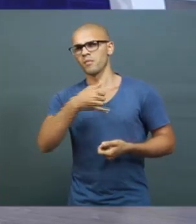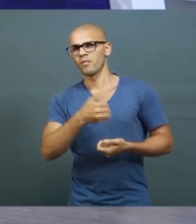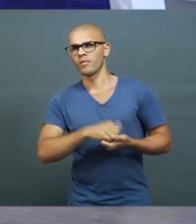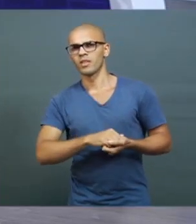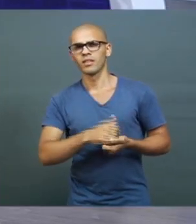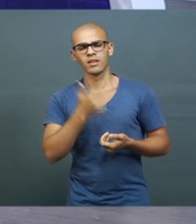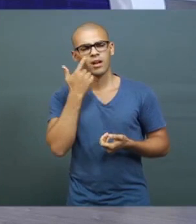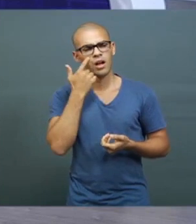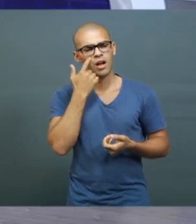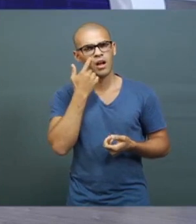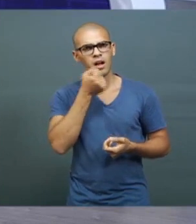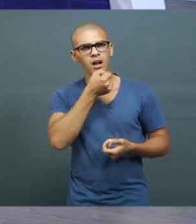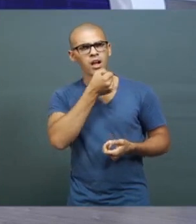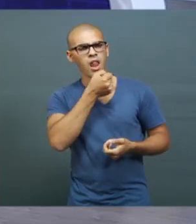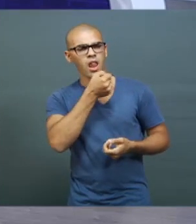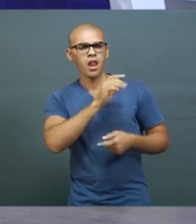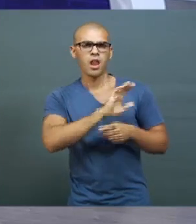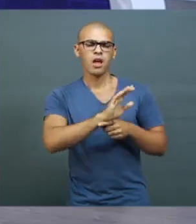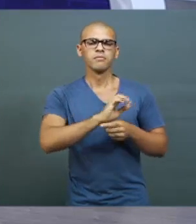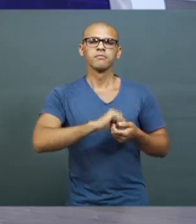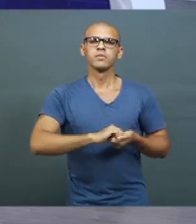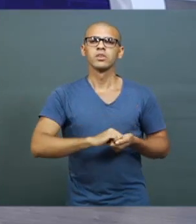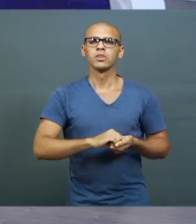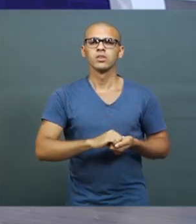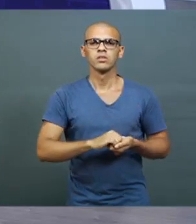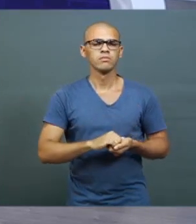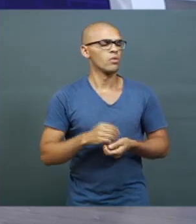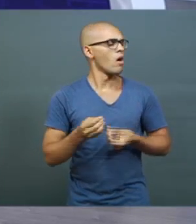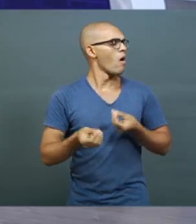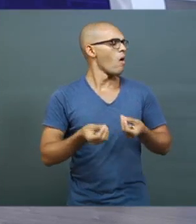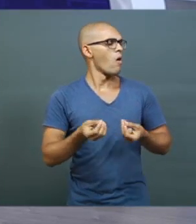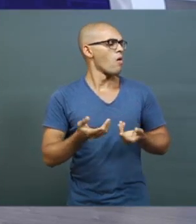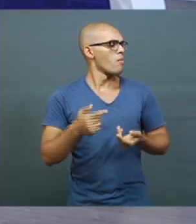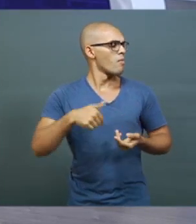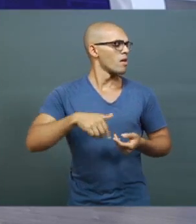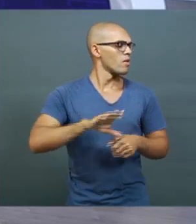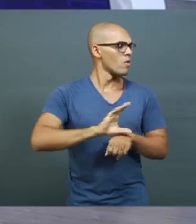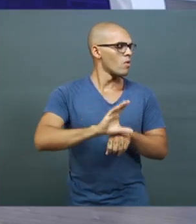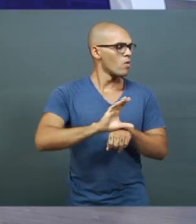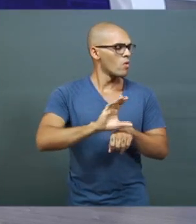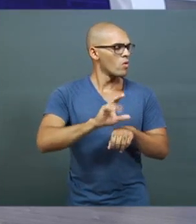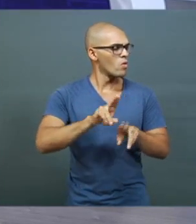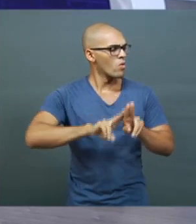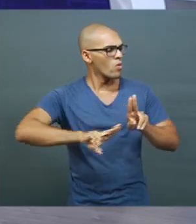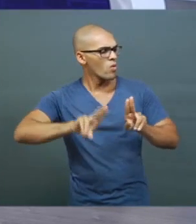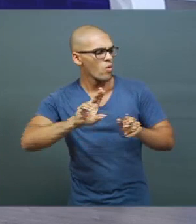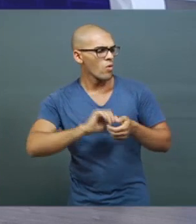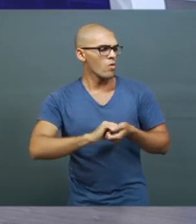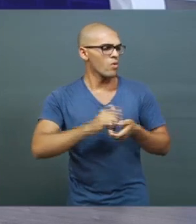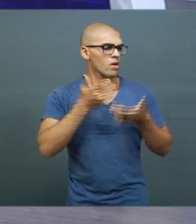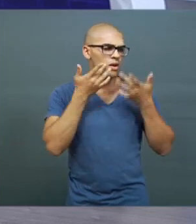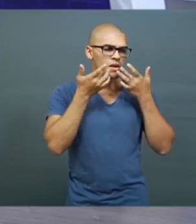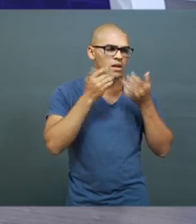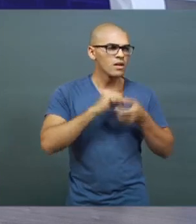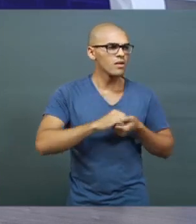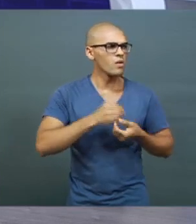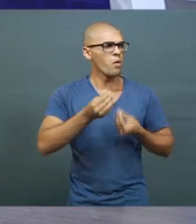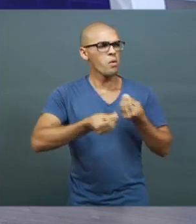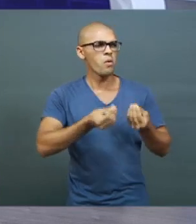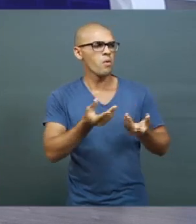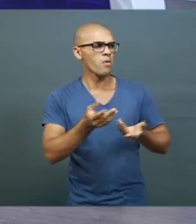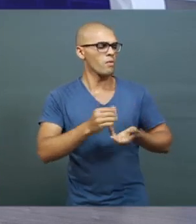Rose, como que é essa dinâmica aqui do Teatro da UFO? O que que atrai os estudantes para cursar o teatro aqui da